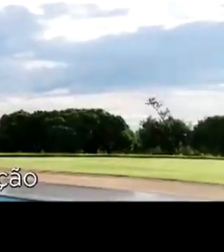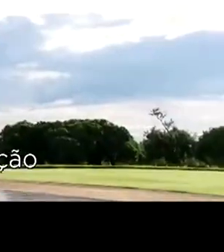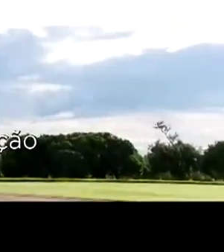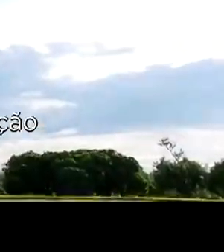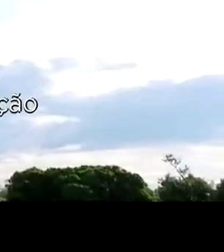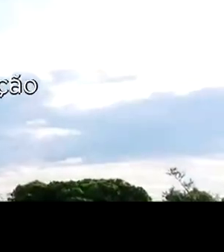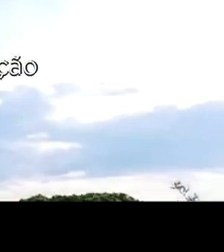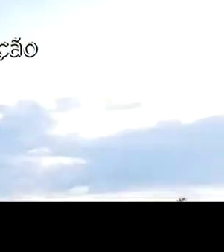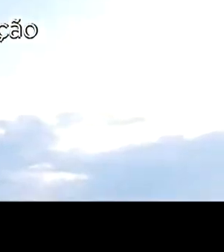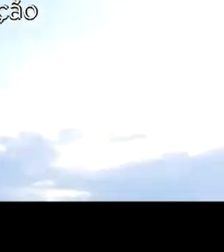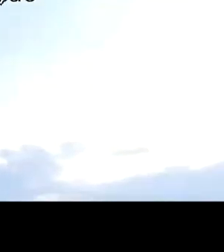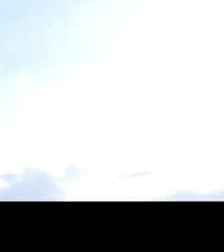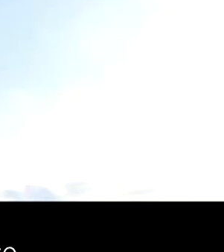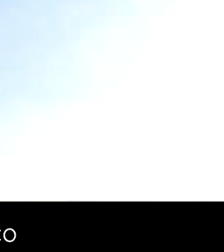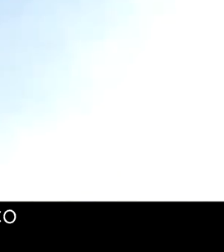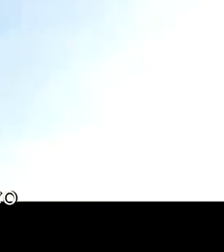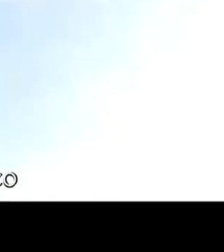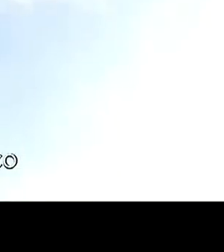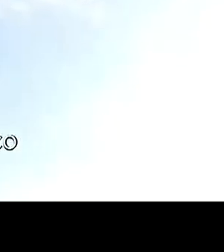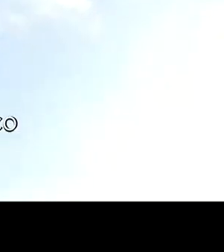Tchau, tchau.